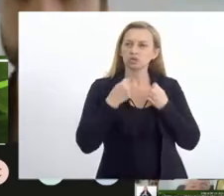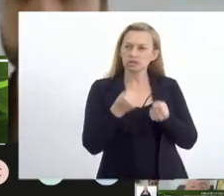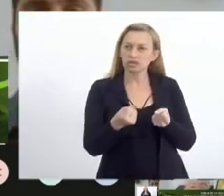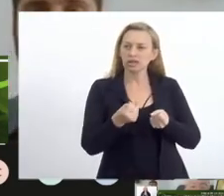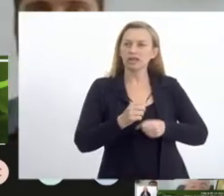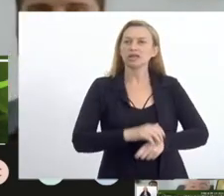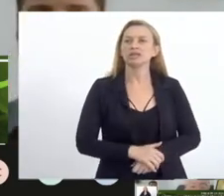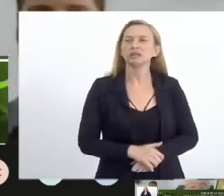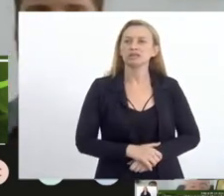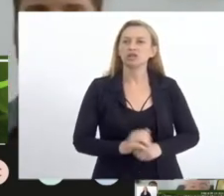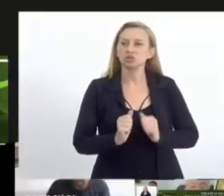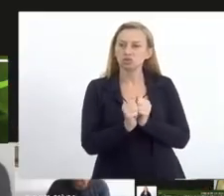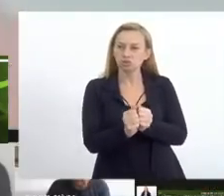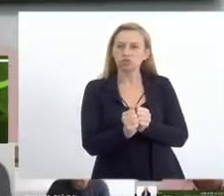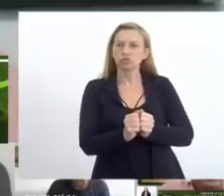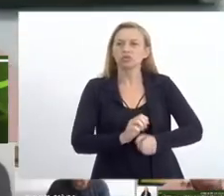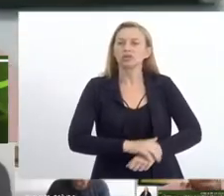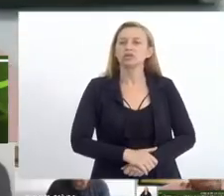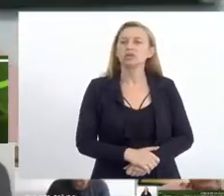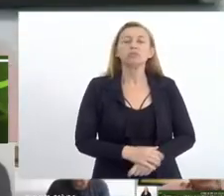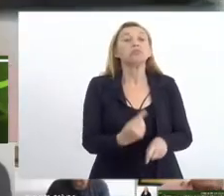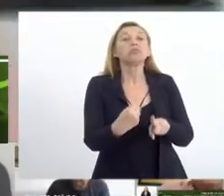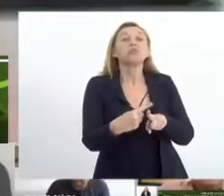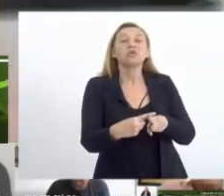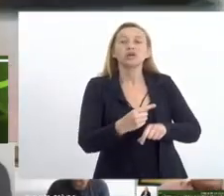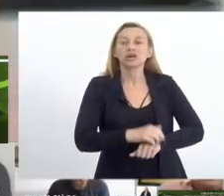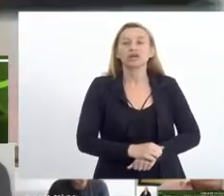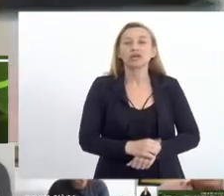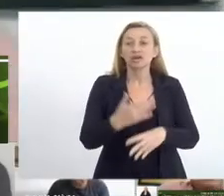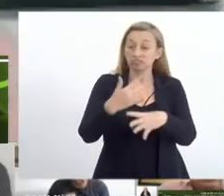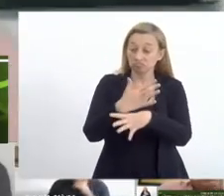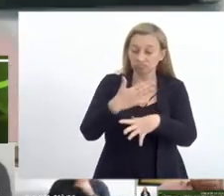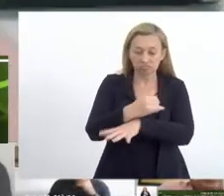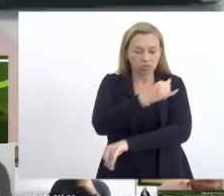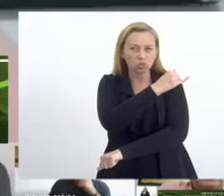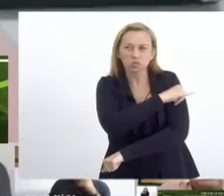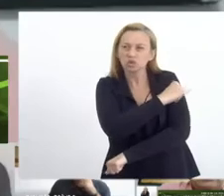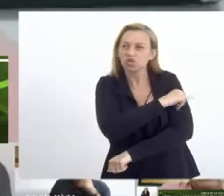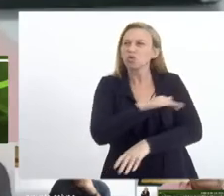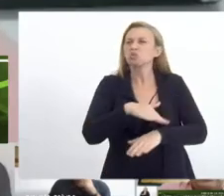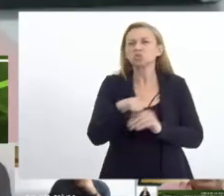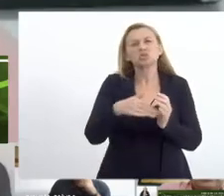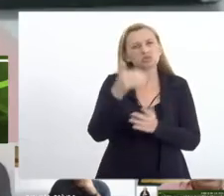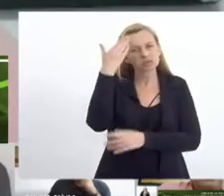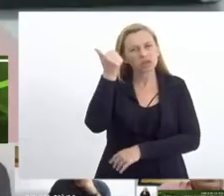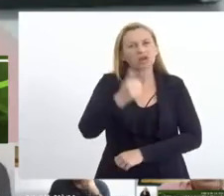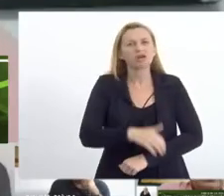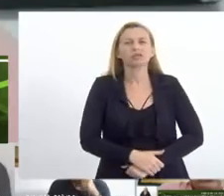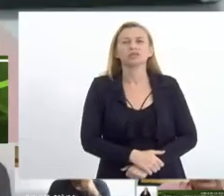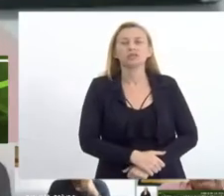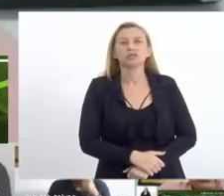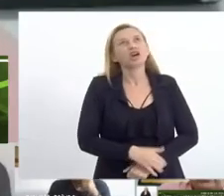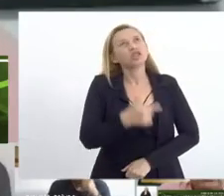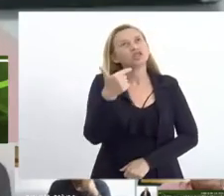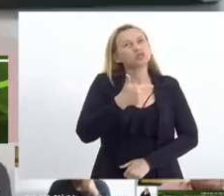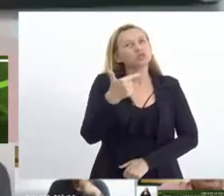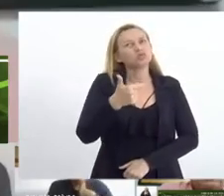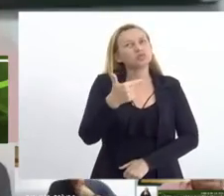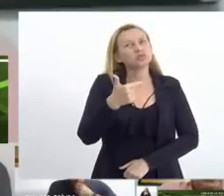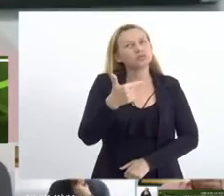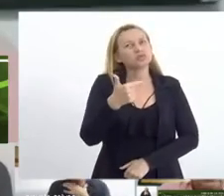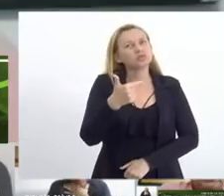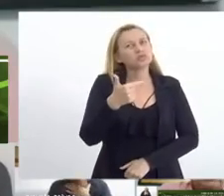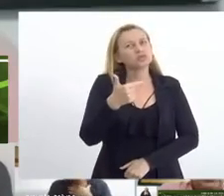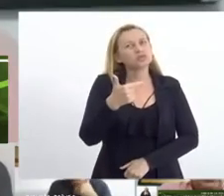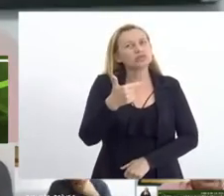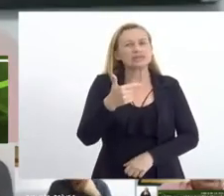se envolver. Por quê? A cidade do Rio de Janeiro, como todos sabem, acho que é a segunda maior cidade